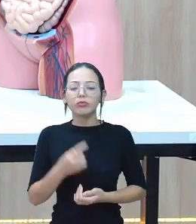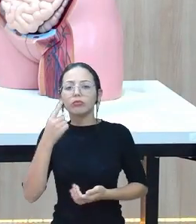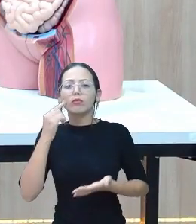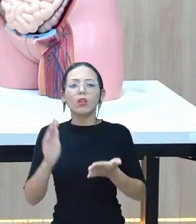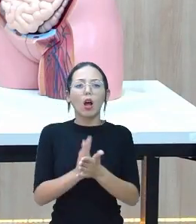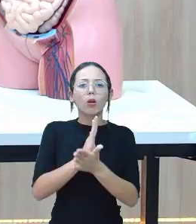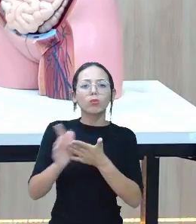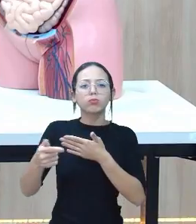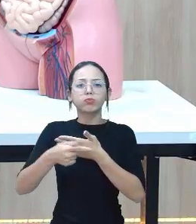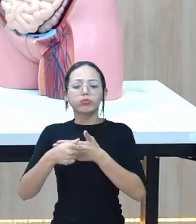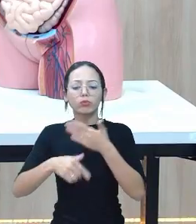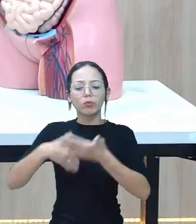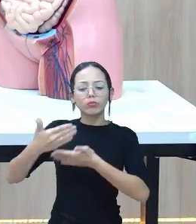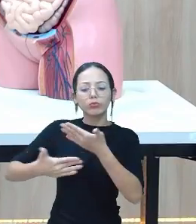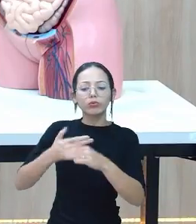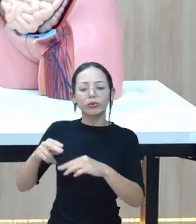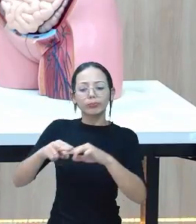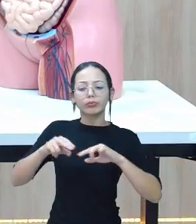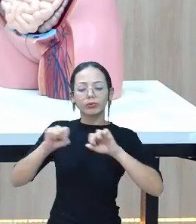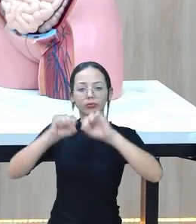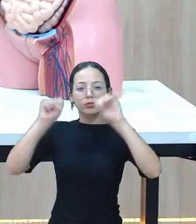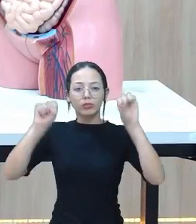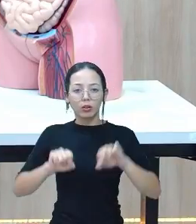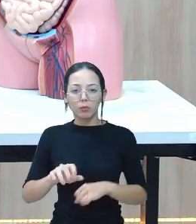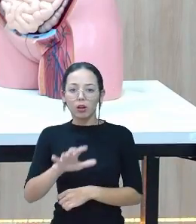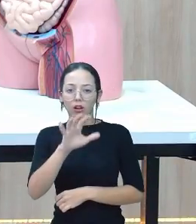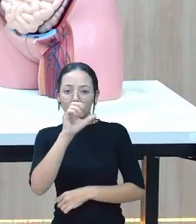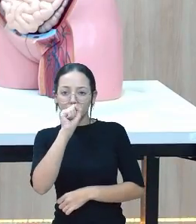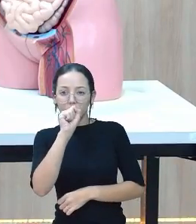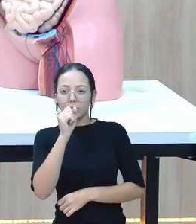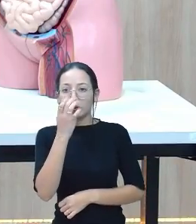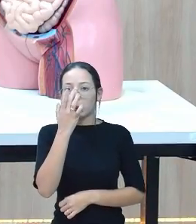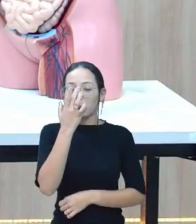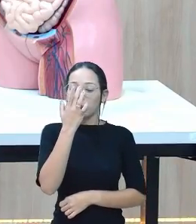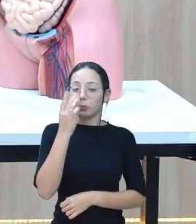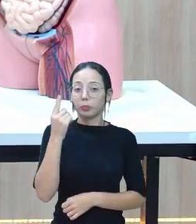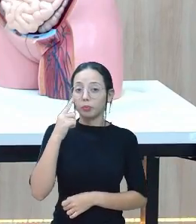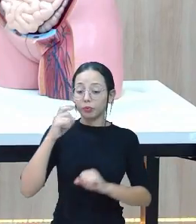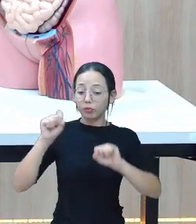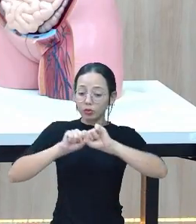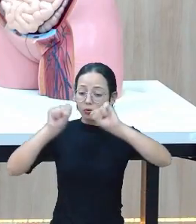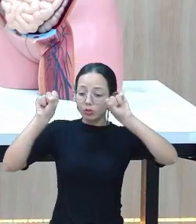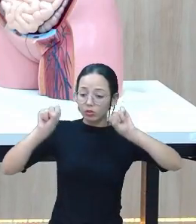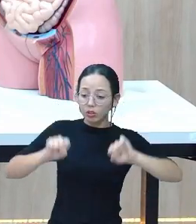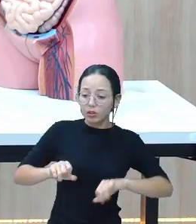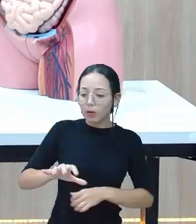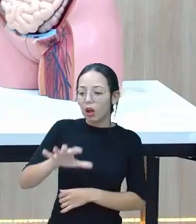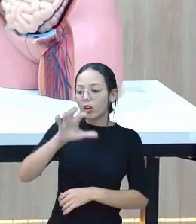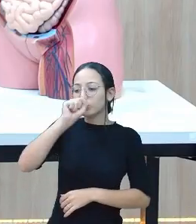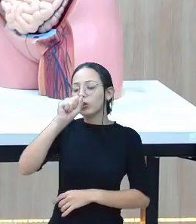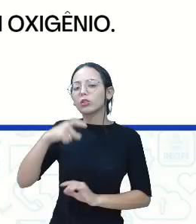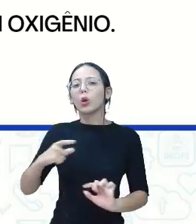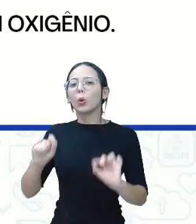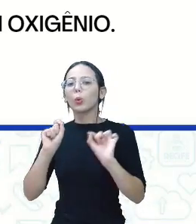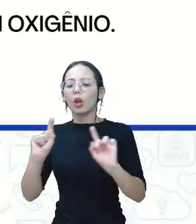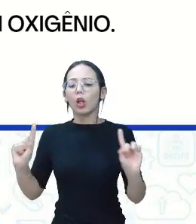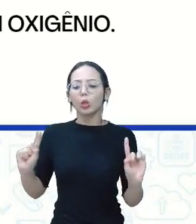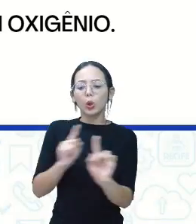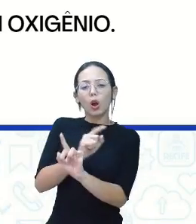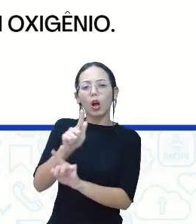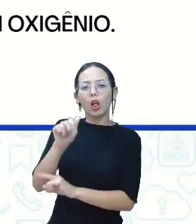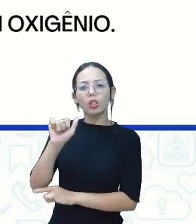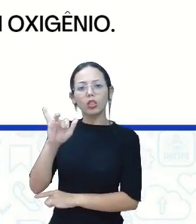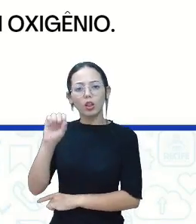Algumas funções desenvolvidas pelo sistema respiratório. Então, no sistema respiratório ocorrem as trocas